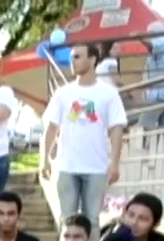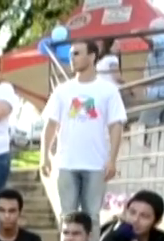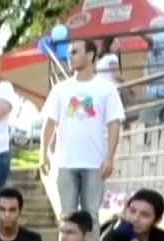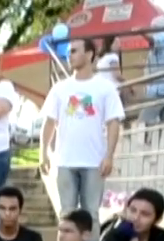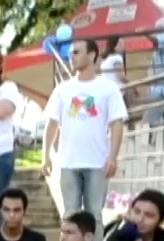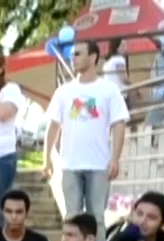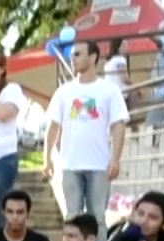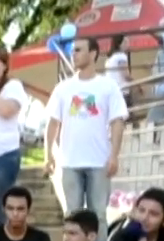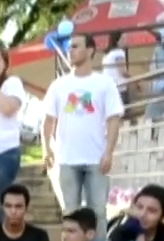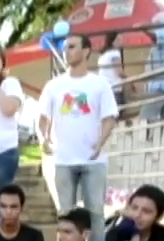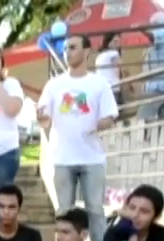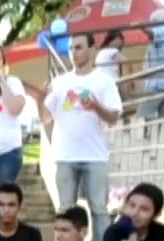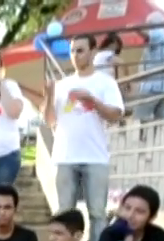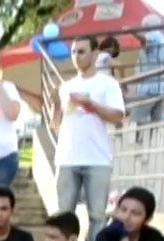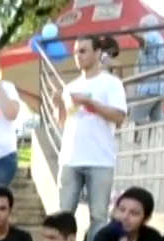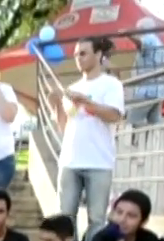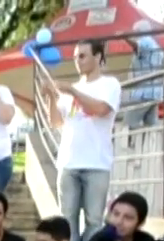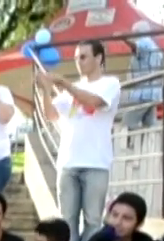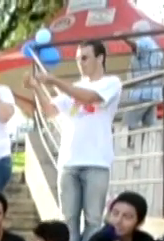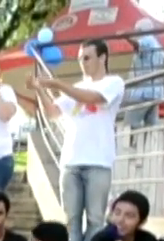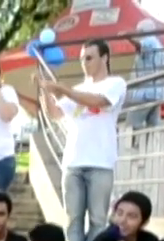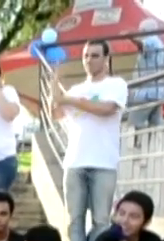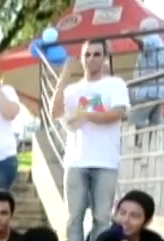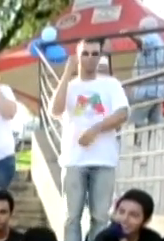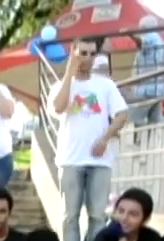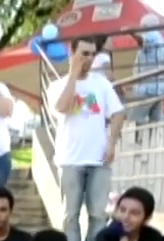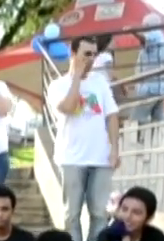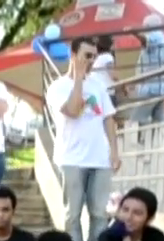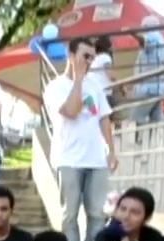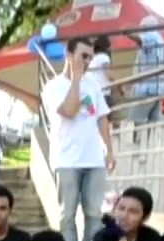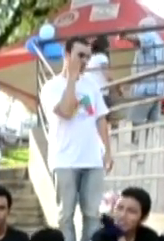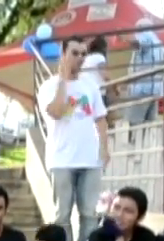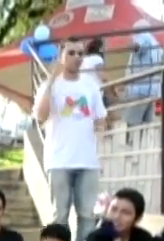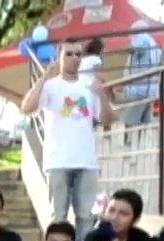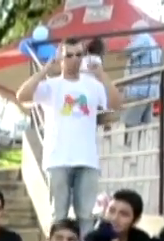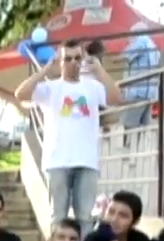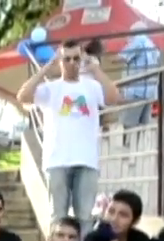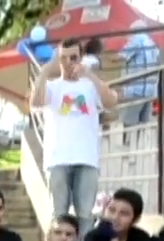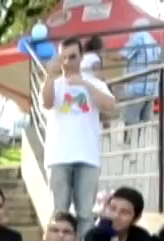a entrega simbólica do prêmio, para fotografias.